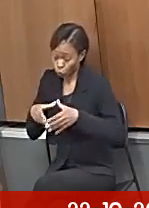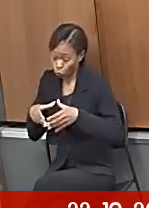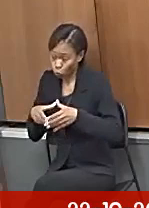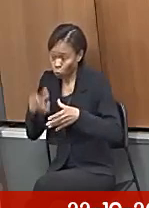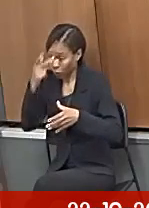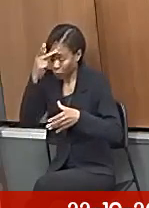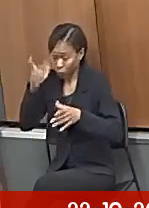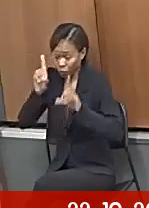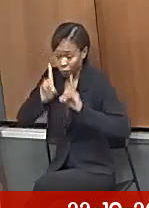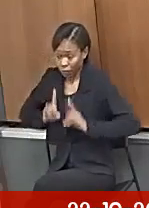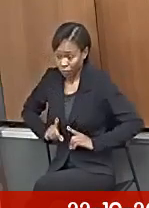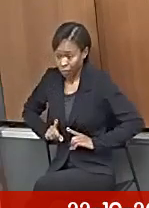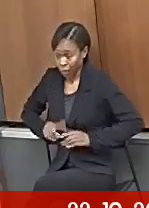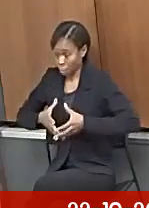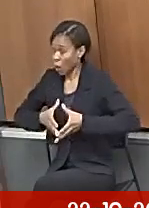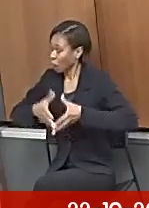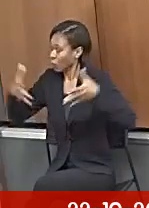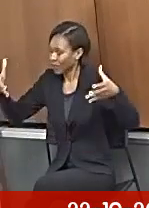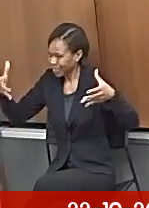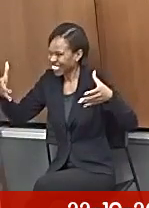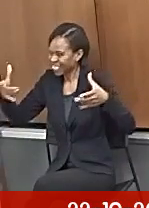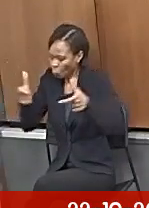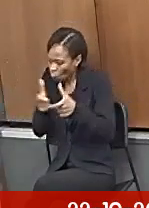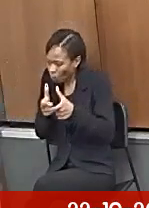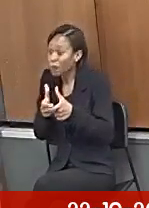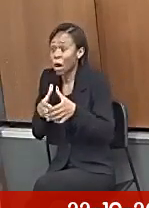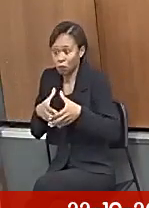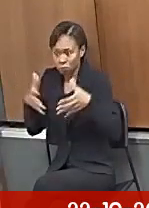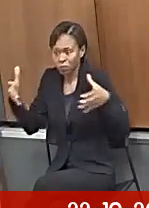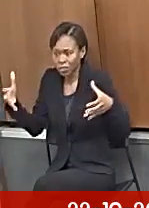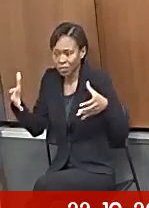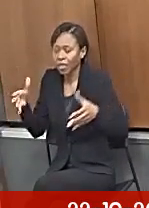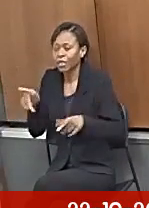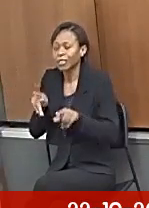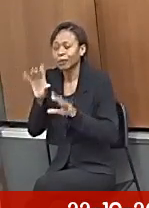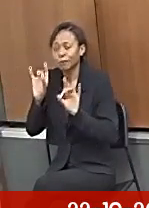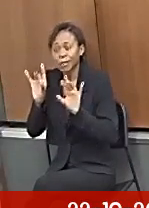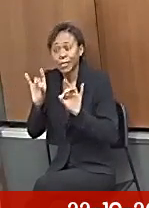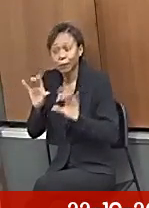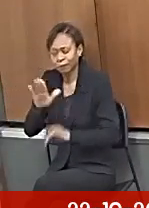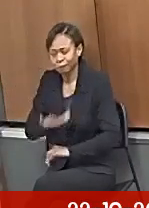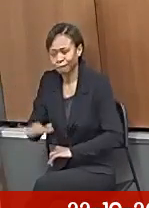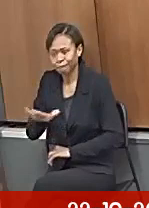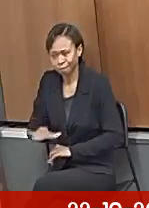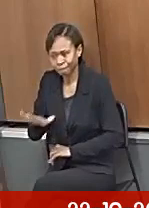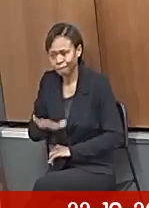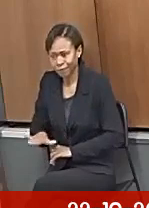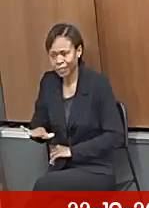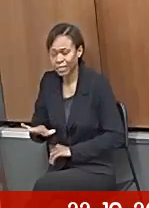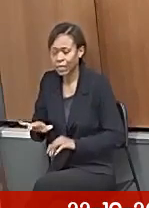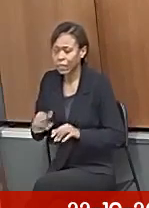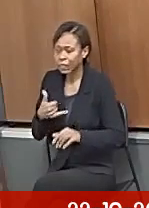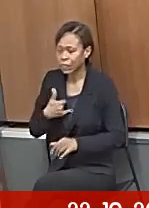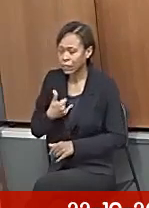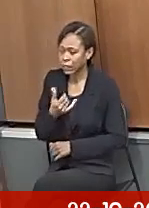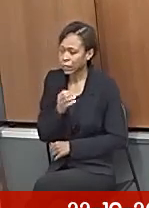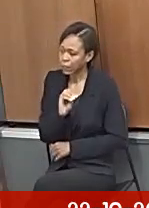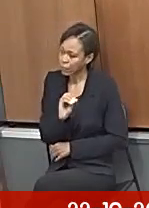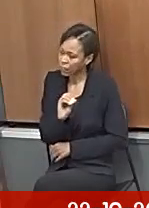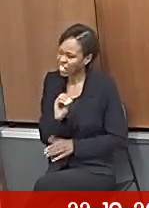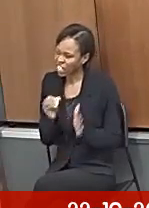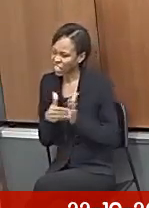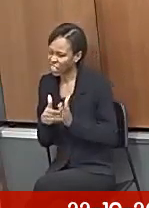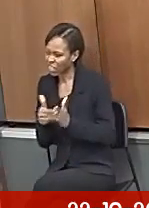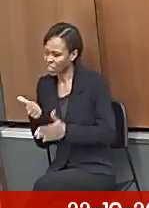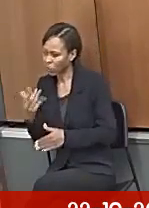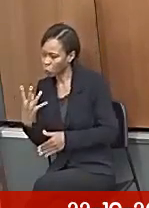com deficiência, em especial, nesse momento, as crianças, que nós consideramos aí de 0 a 14,